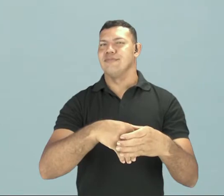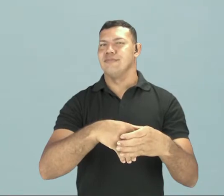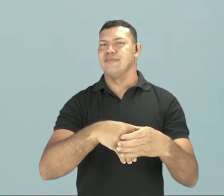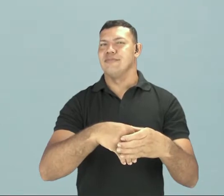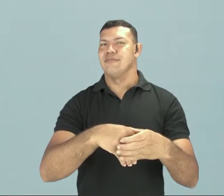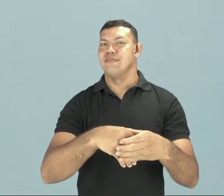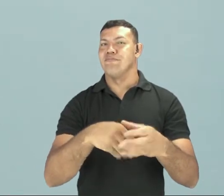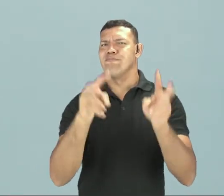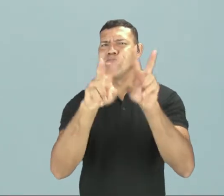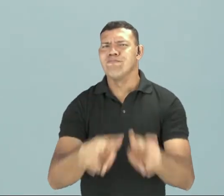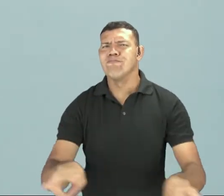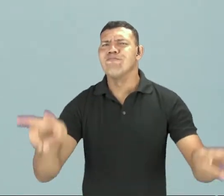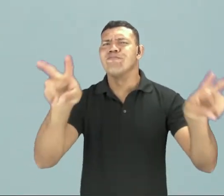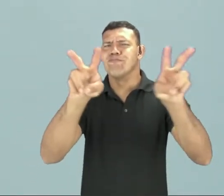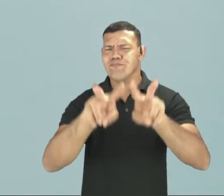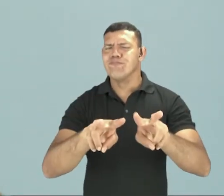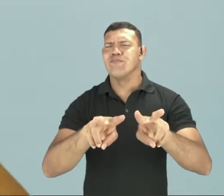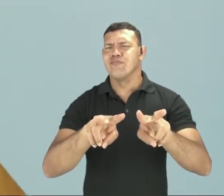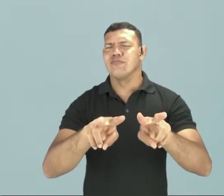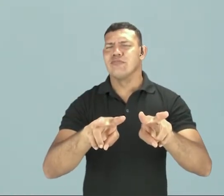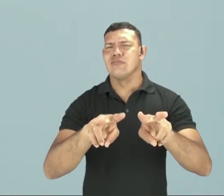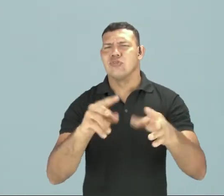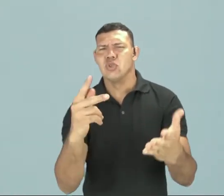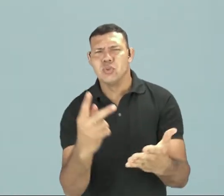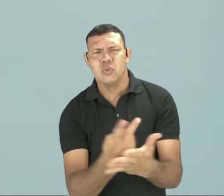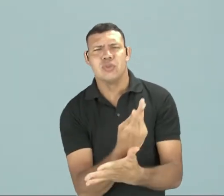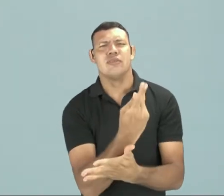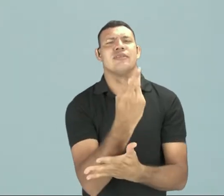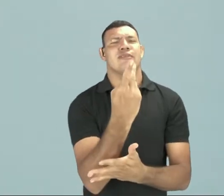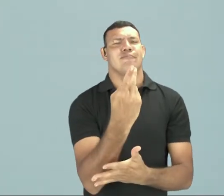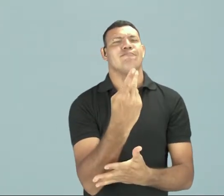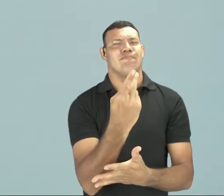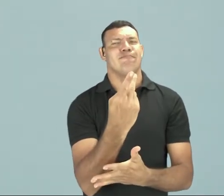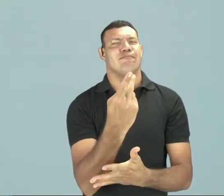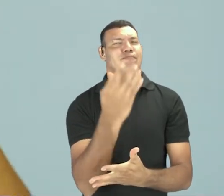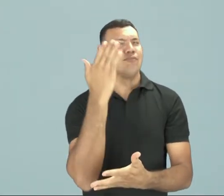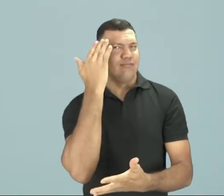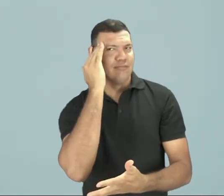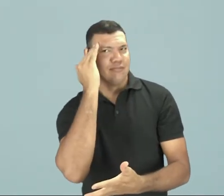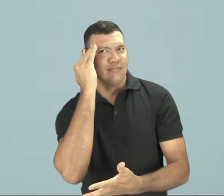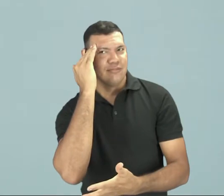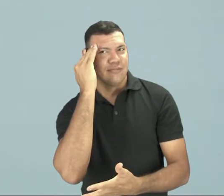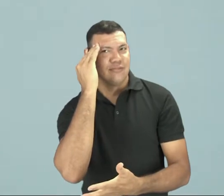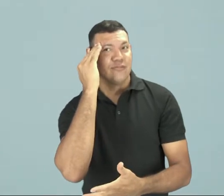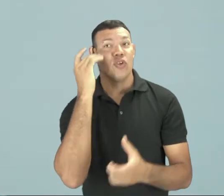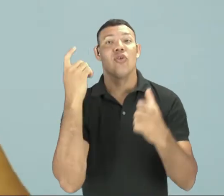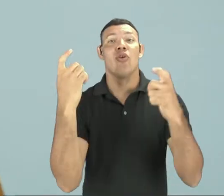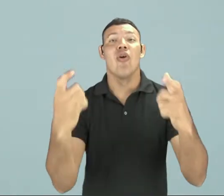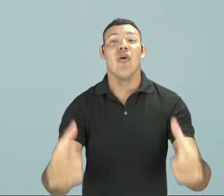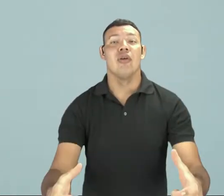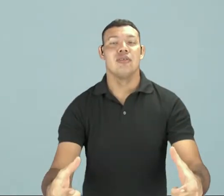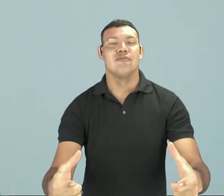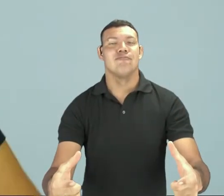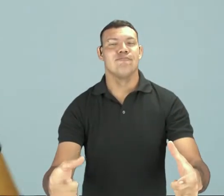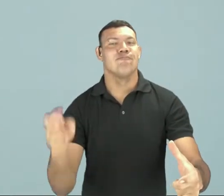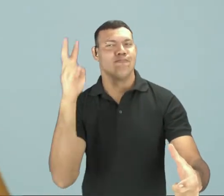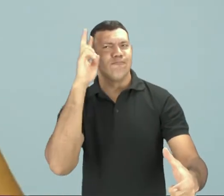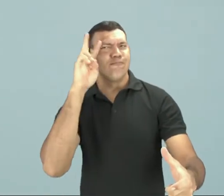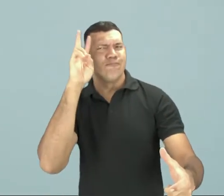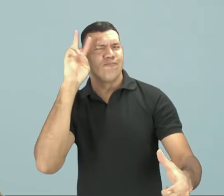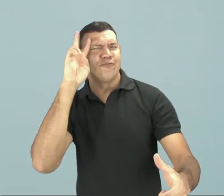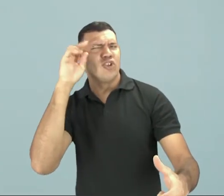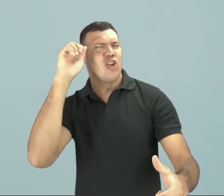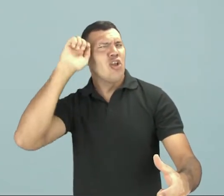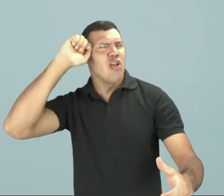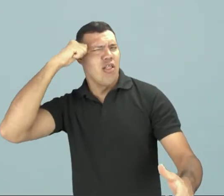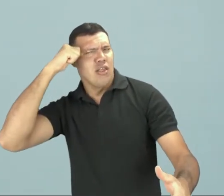quando nós visualizamos que a história acontece em torno de uma situação somente. Que situação é essa? A história da negrinha, como